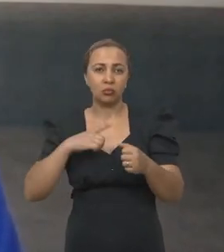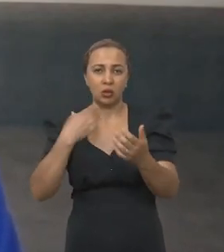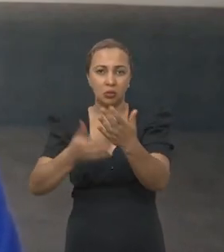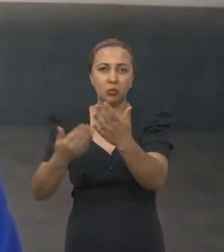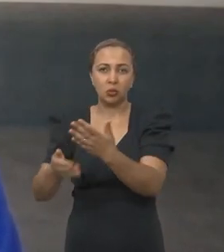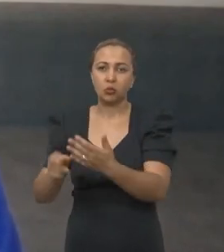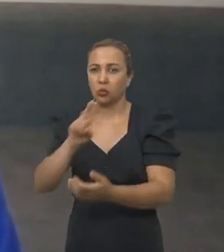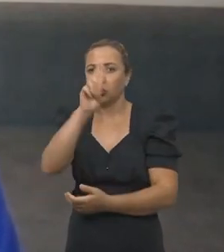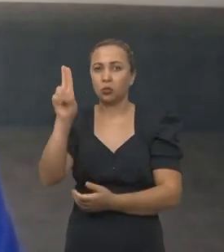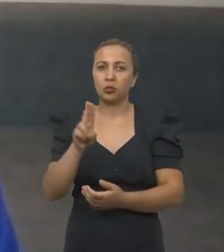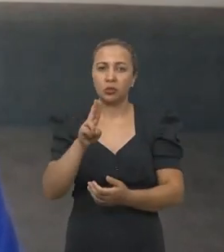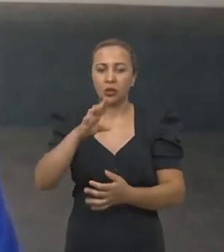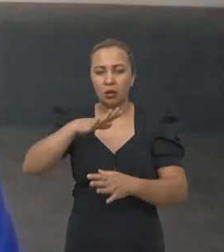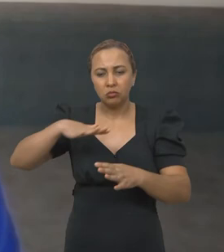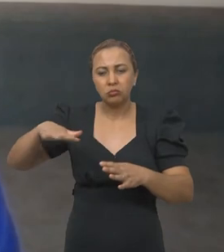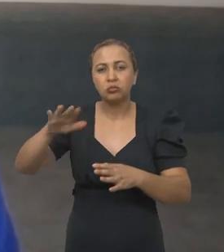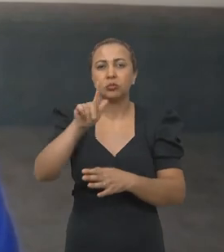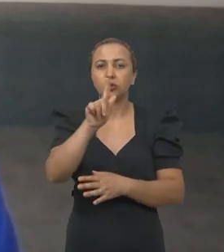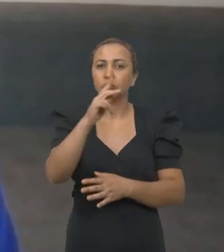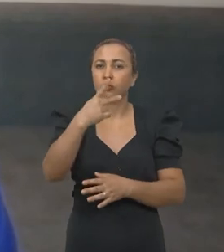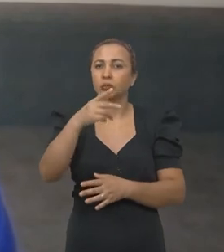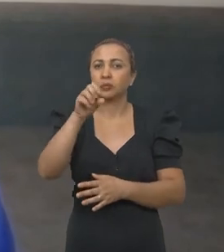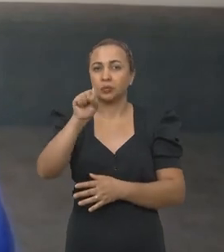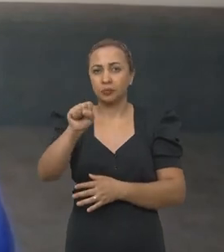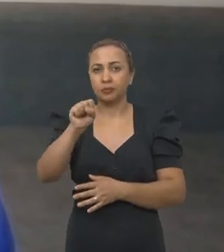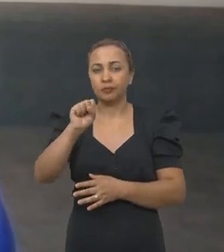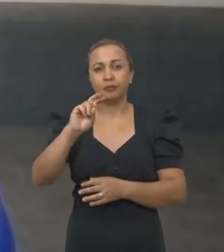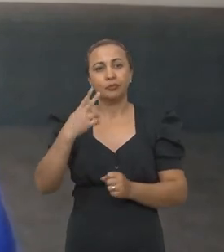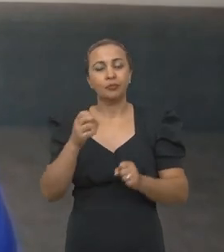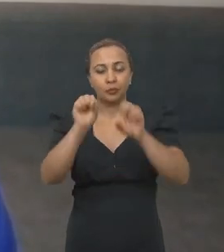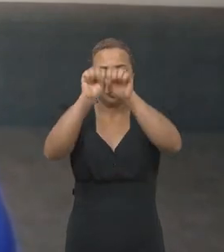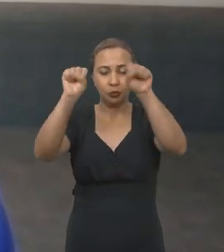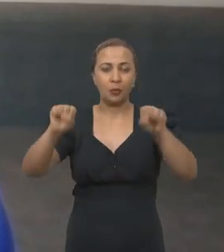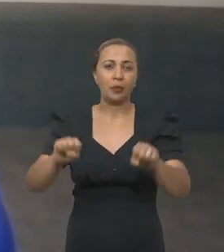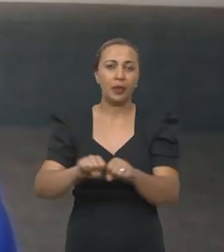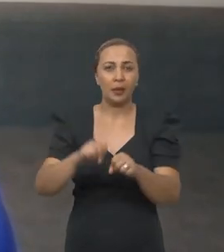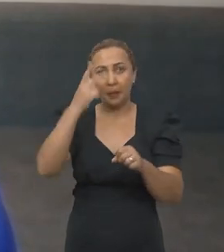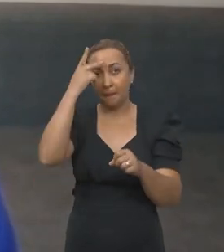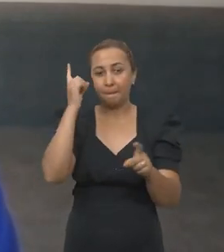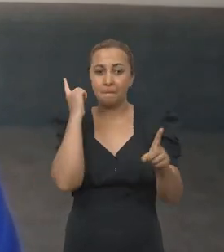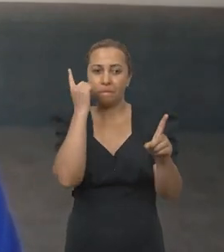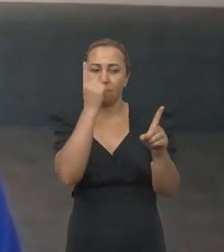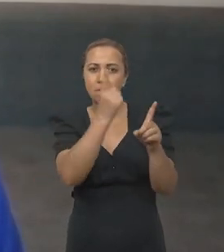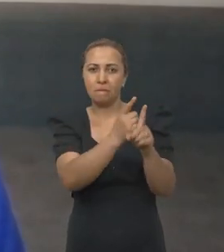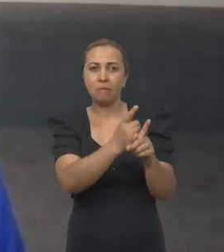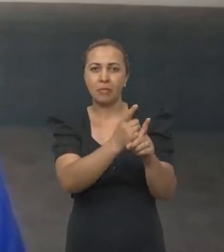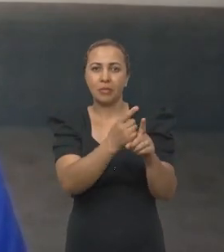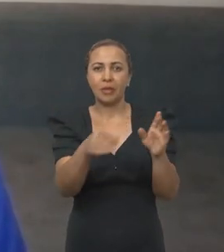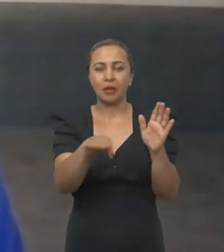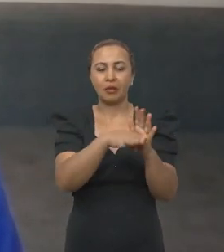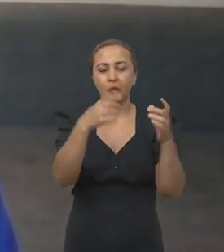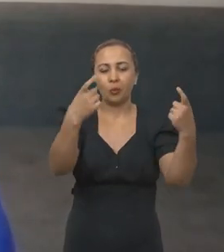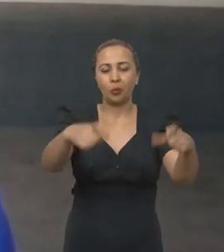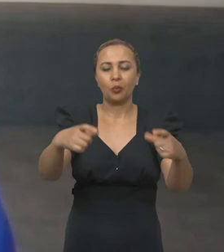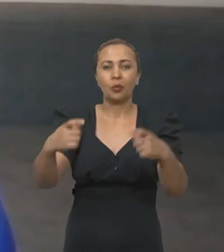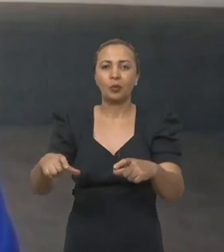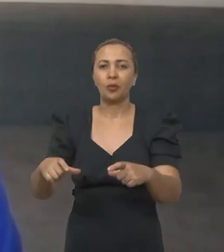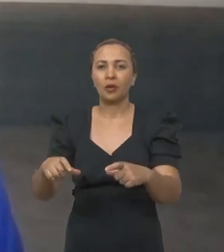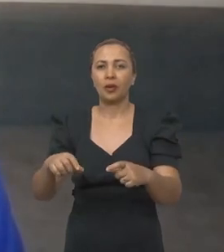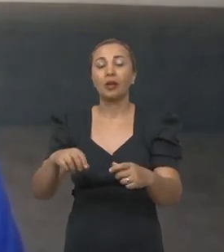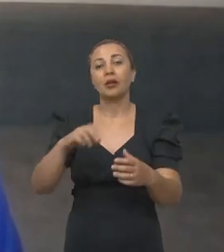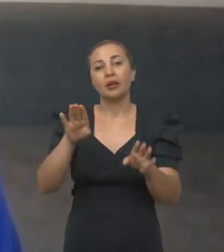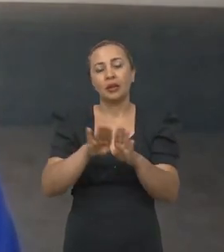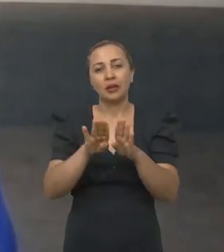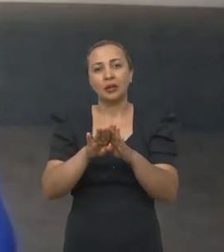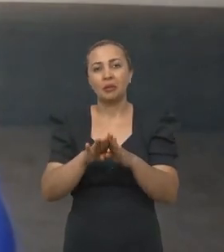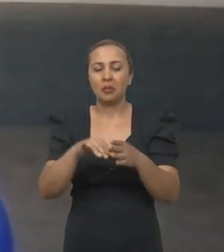utilizar navegação do GPS do celular ou através de sistema para chegar até o local